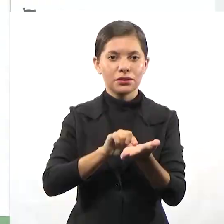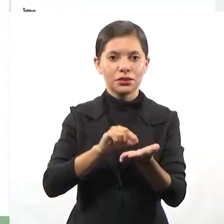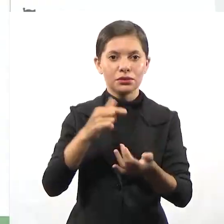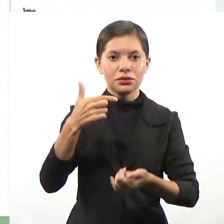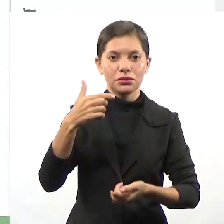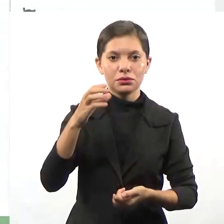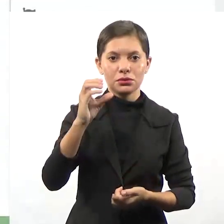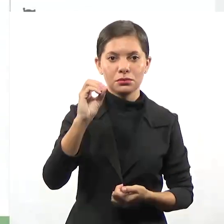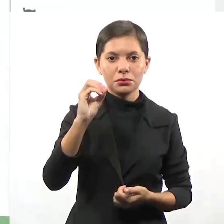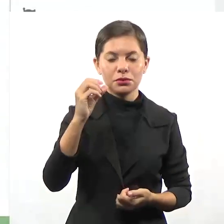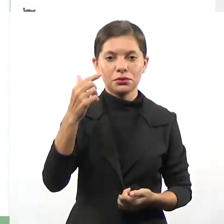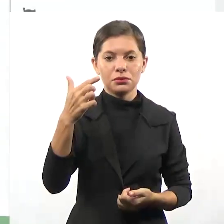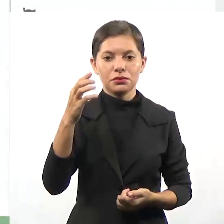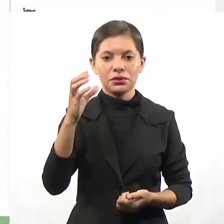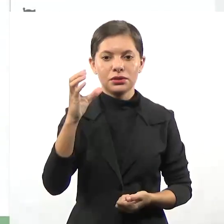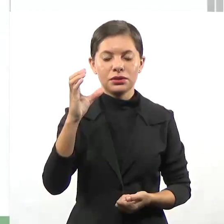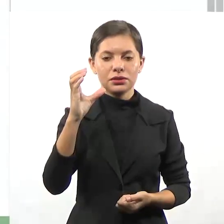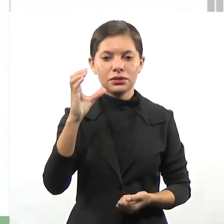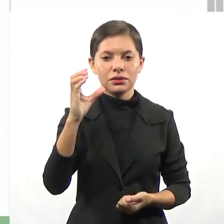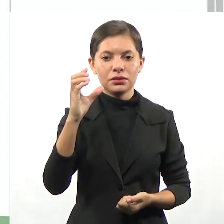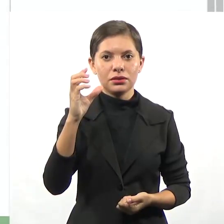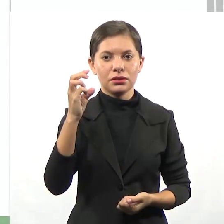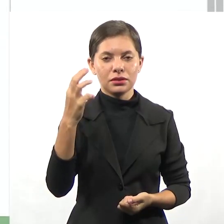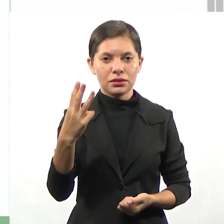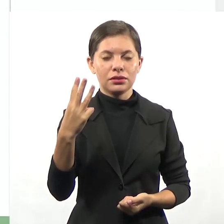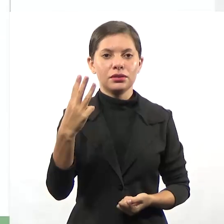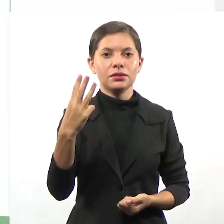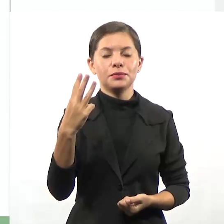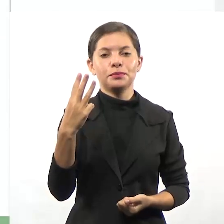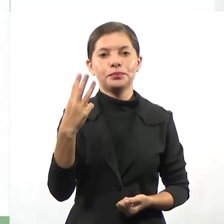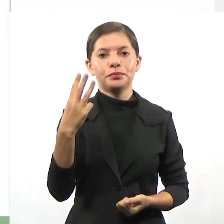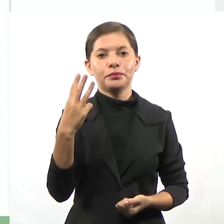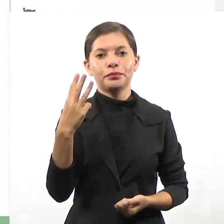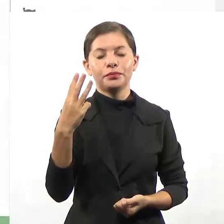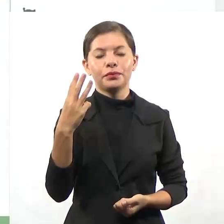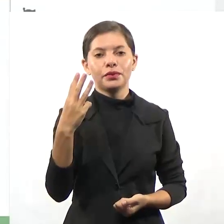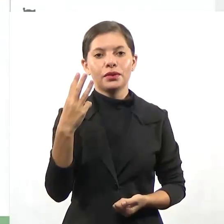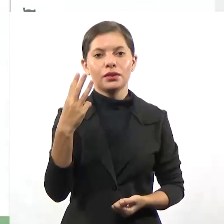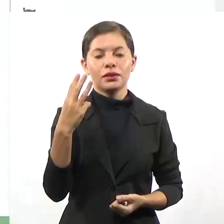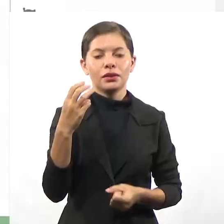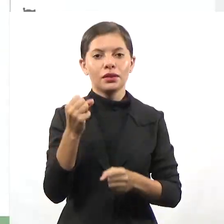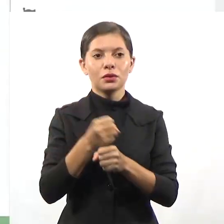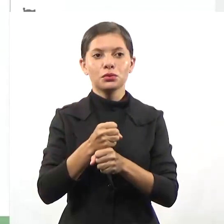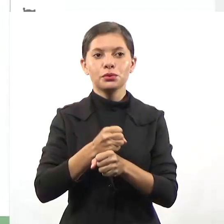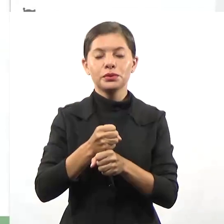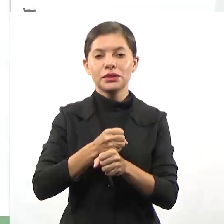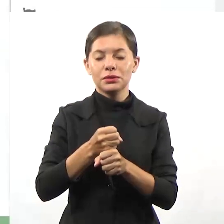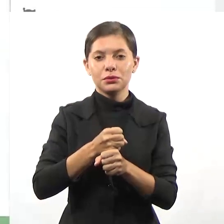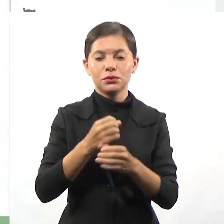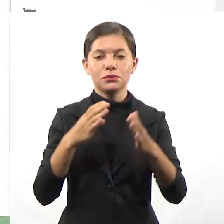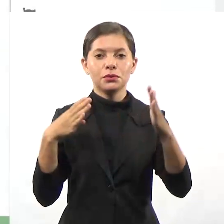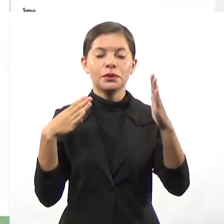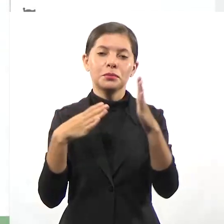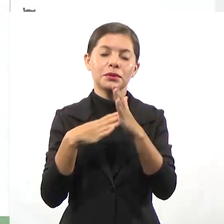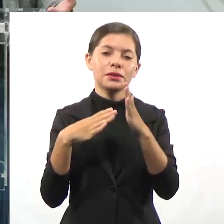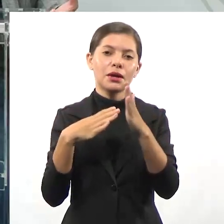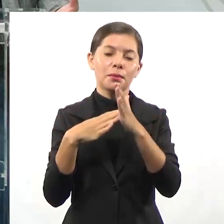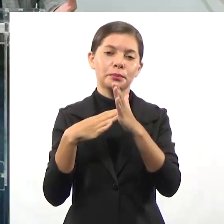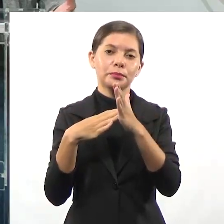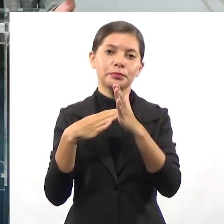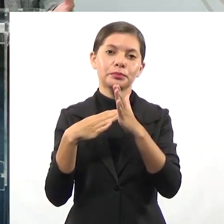2022, 2021. Então, eu vou limitar. Com isso, eu vou ter 15.000 artigos sobre essa temática